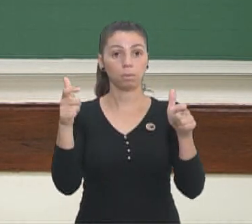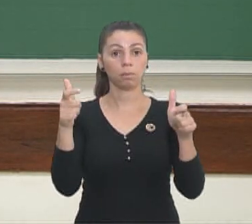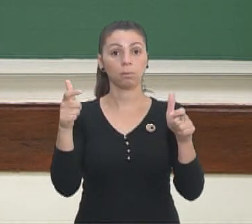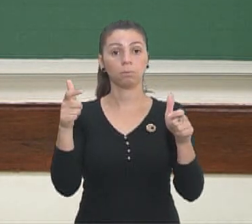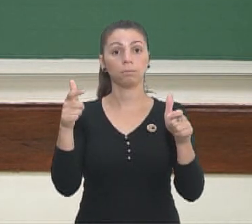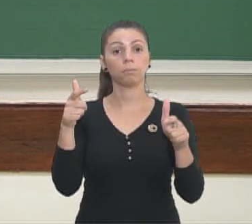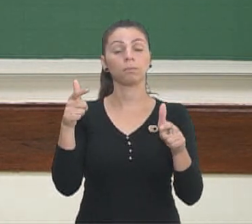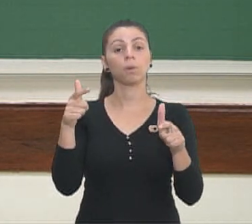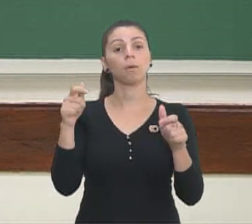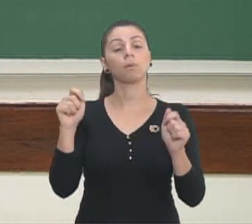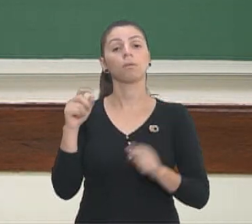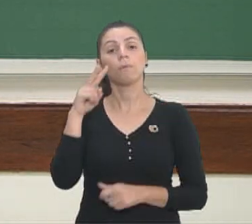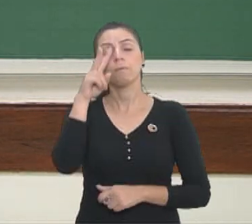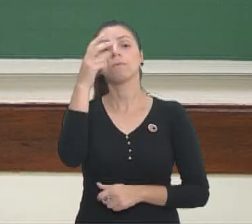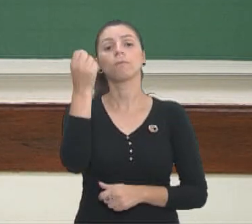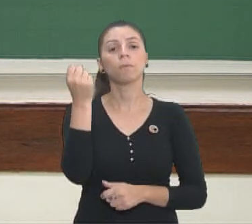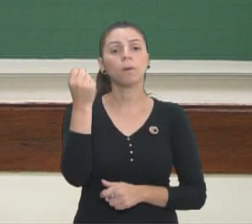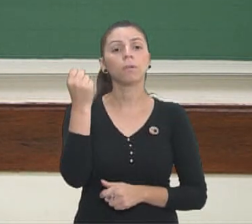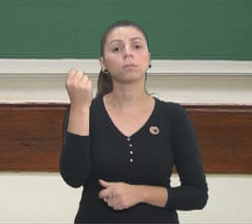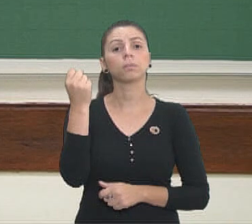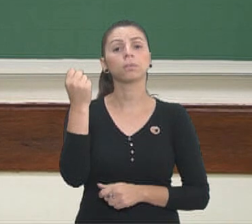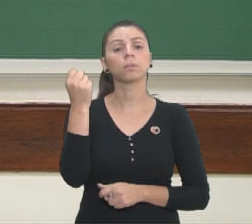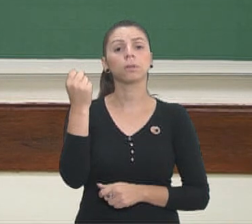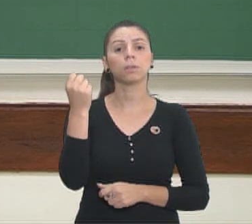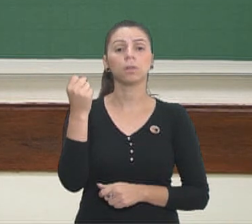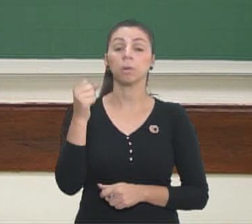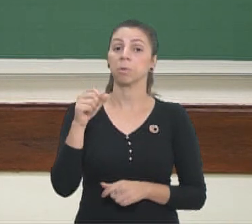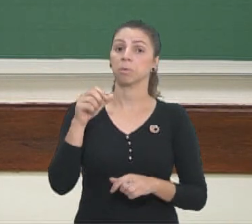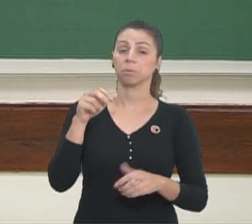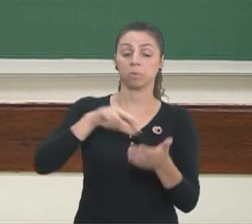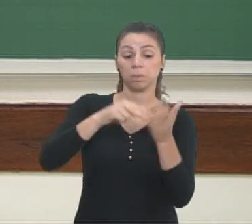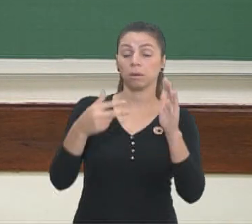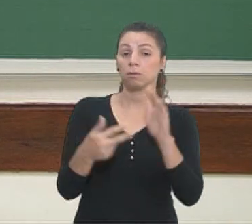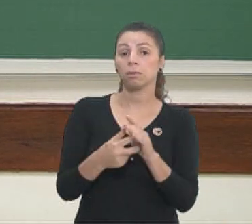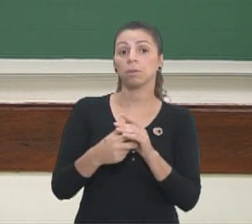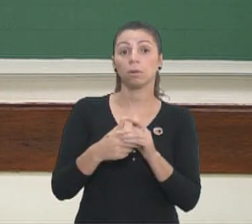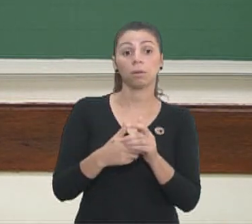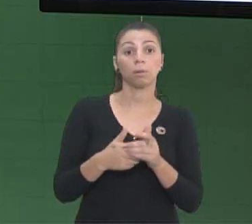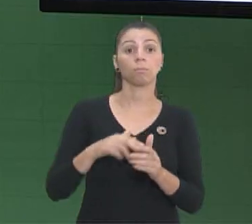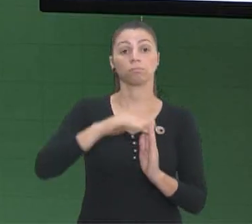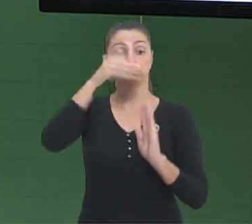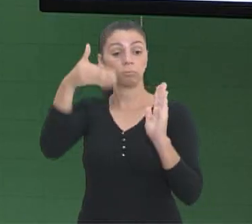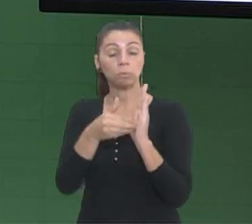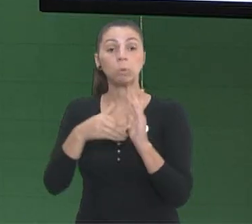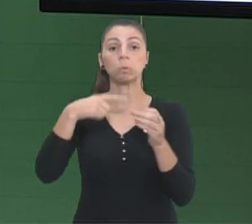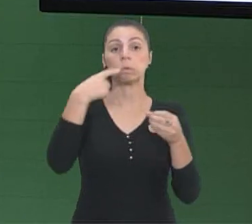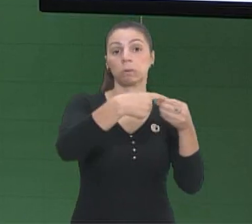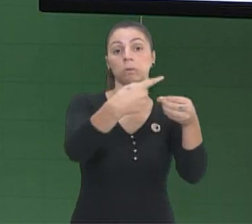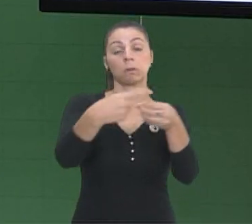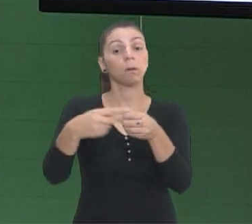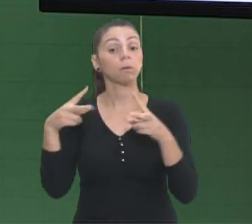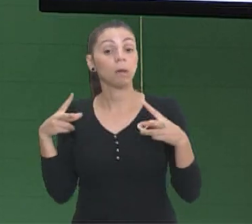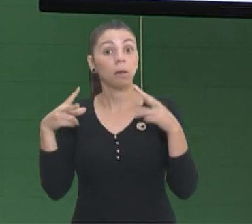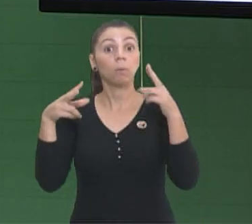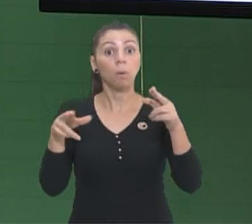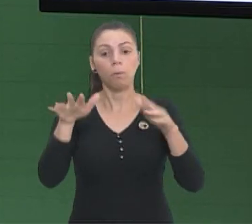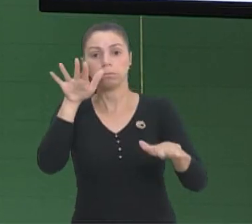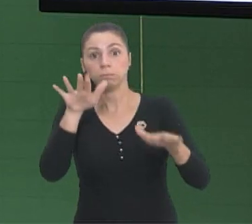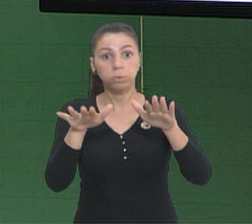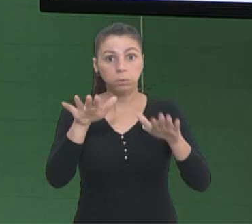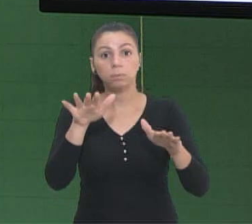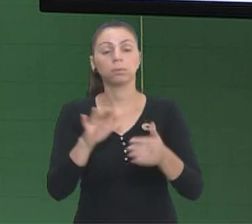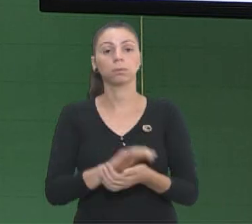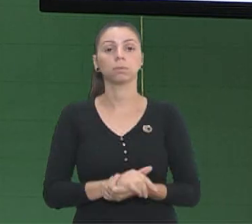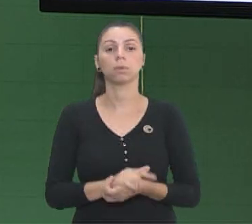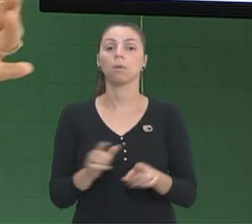reforçando, não quer dizer que todas as cidades têm esse IDH, algumas vão ter mais, outras menos, é uma média. Vimos que a